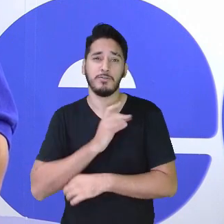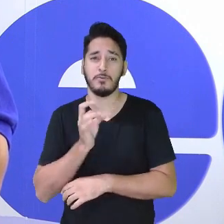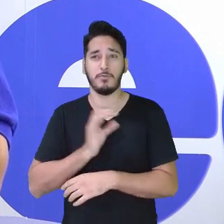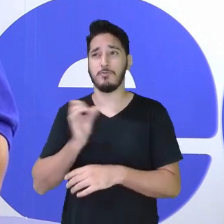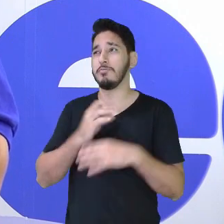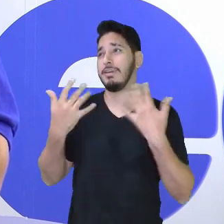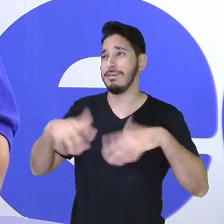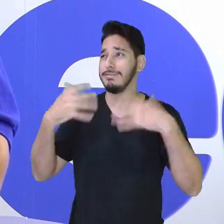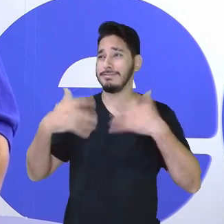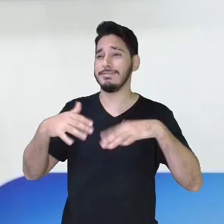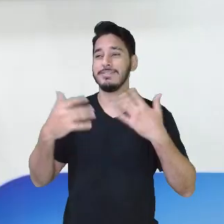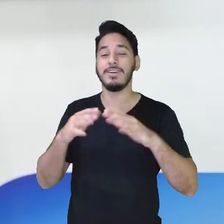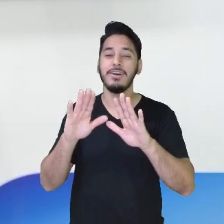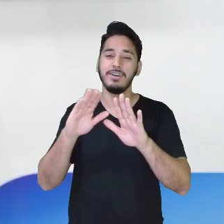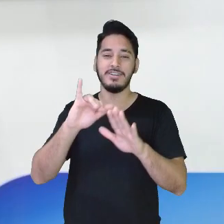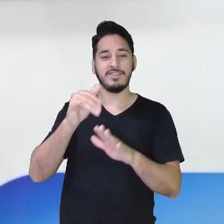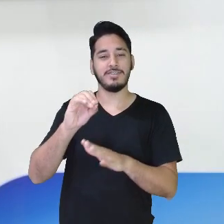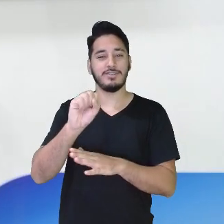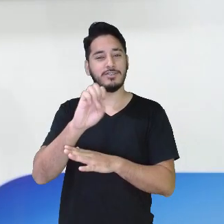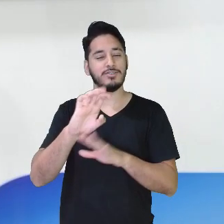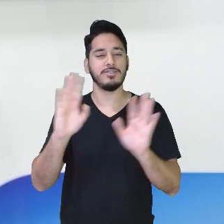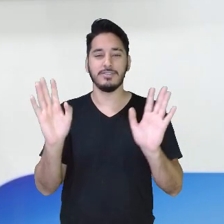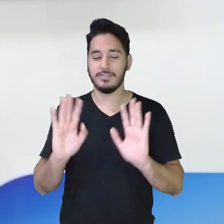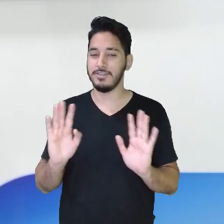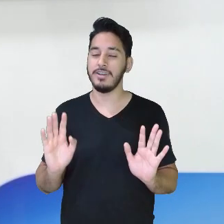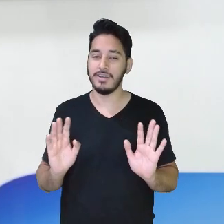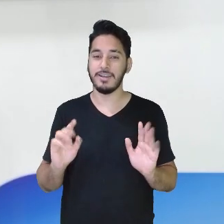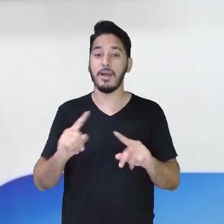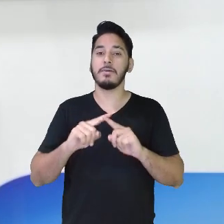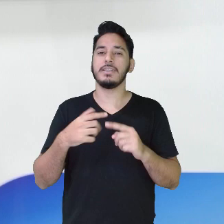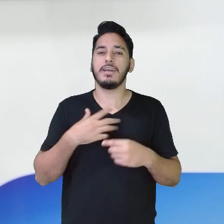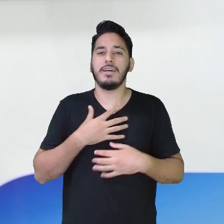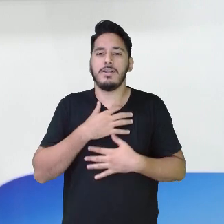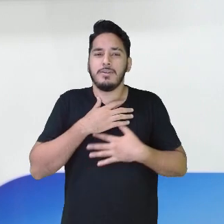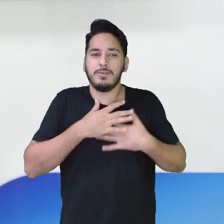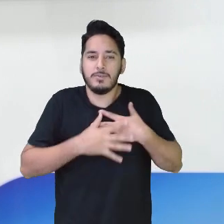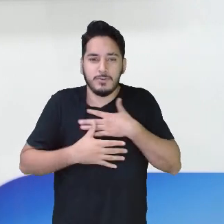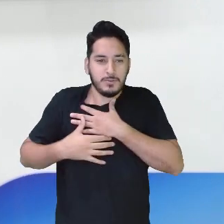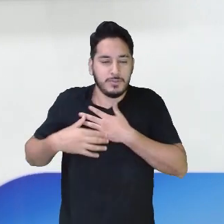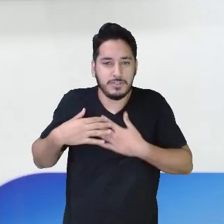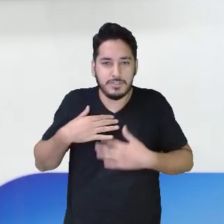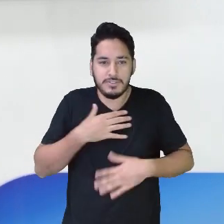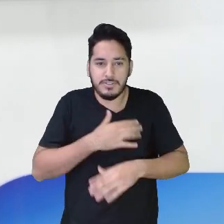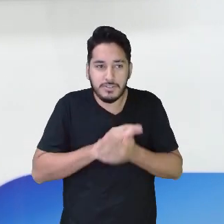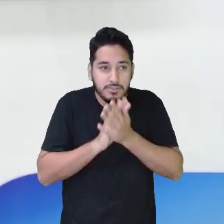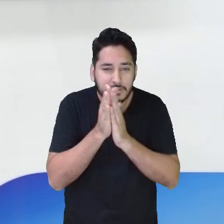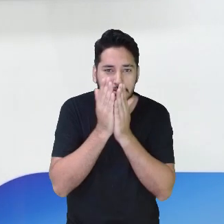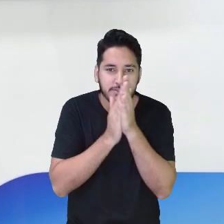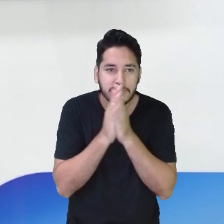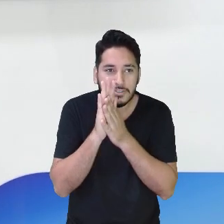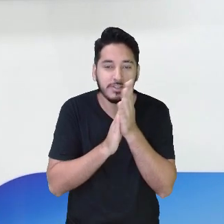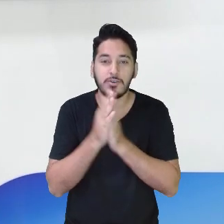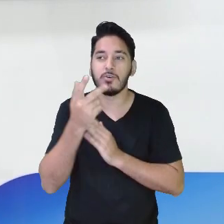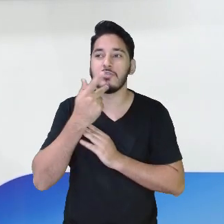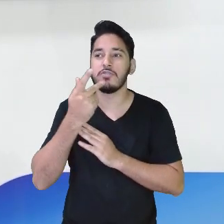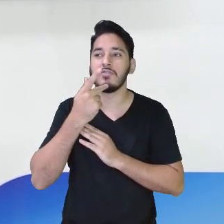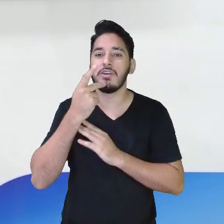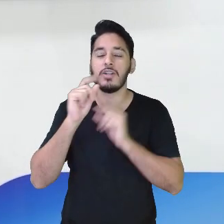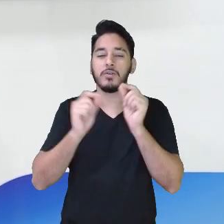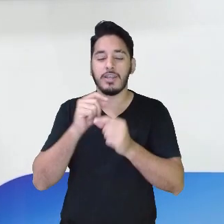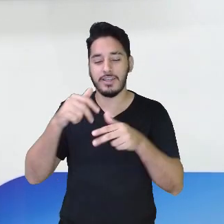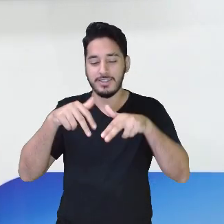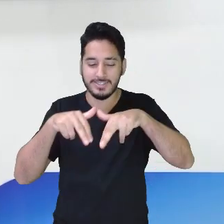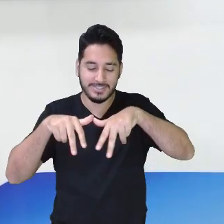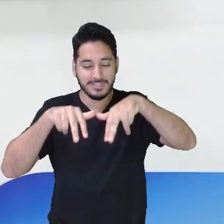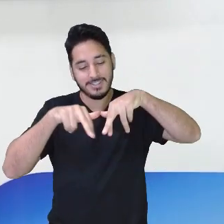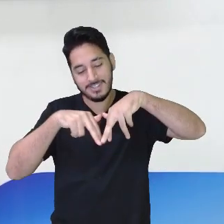foi. José, medo eu não sentia medo, mas que dá aquela coisinha assim diferente, sim, não é? E quando diz assim, que ele dançou